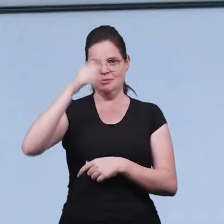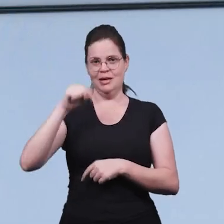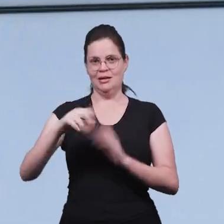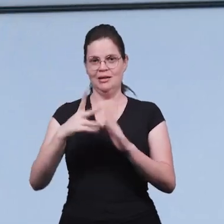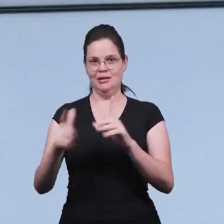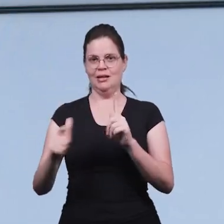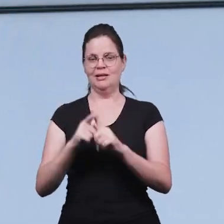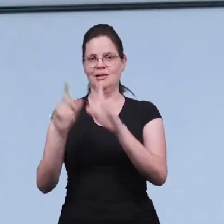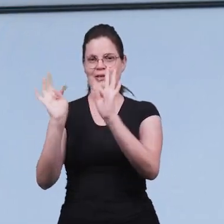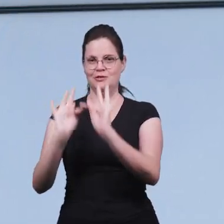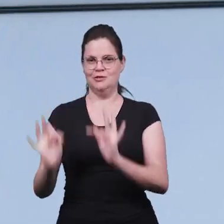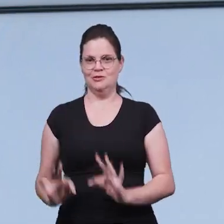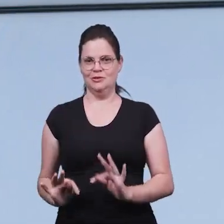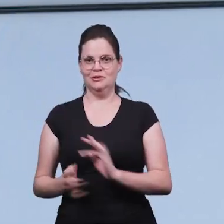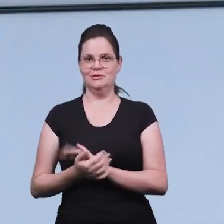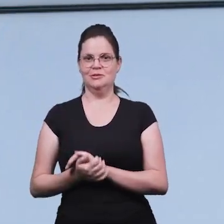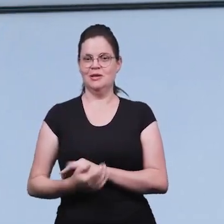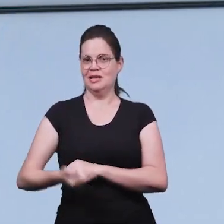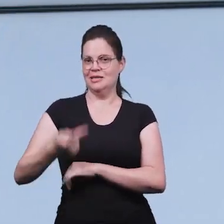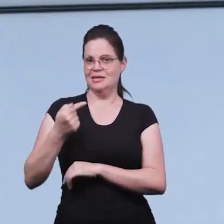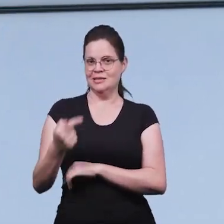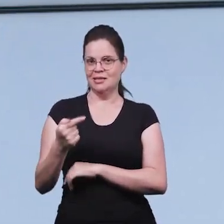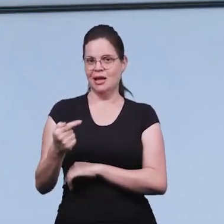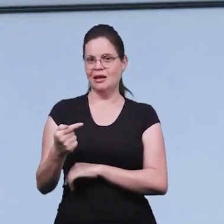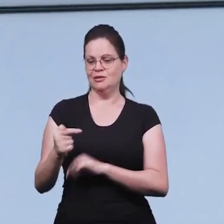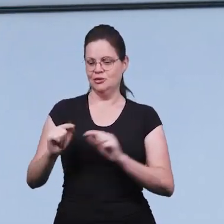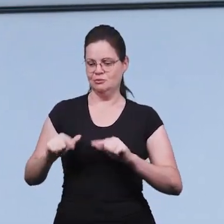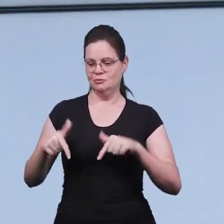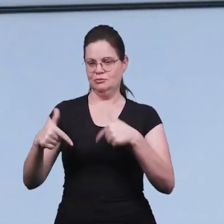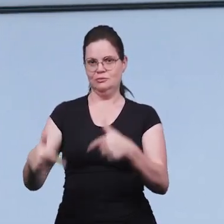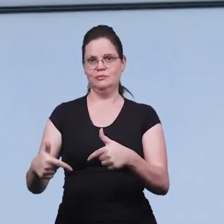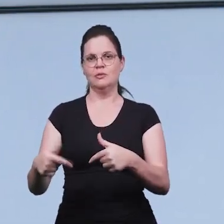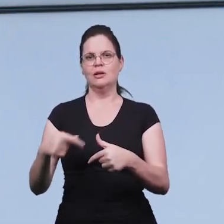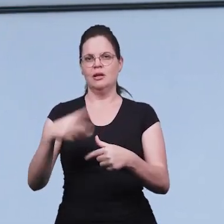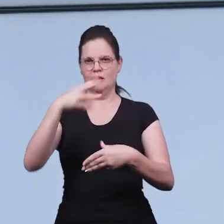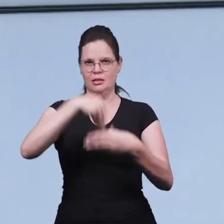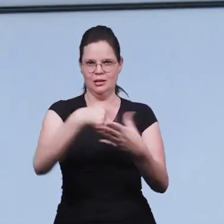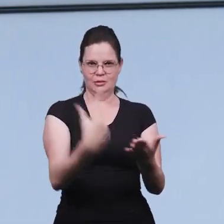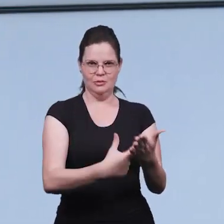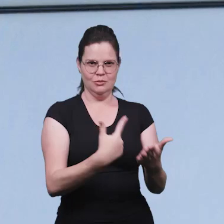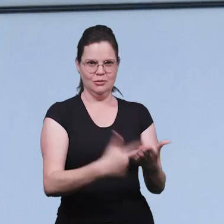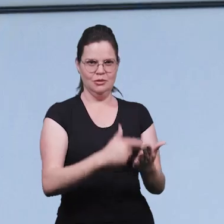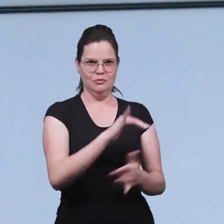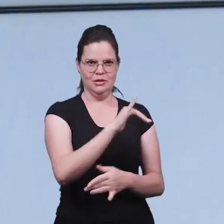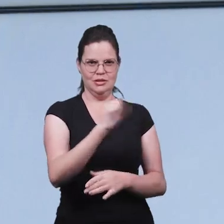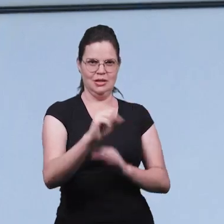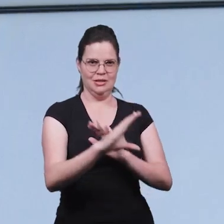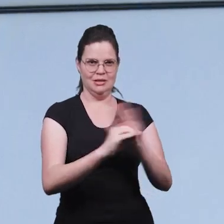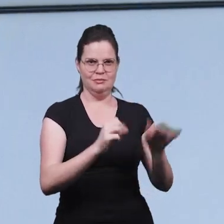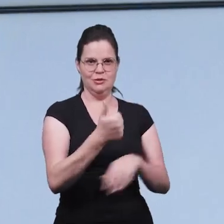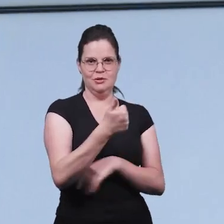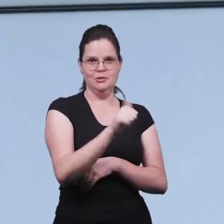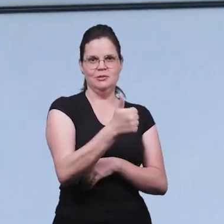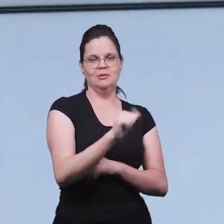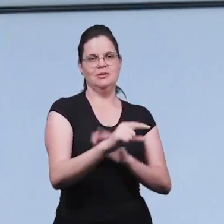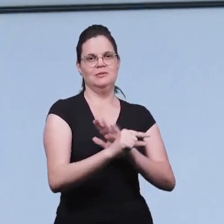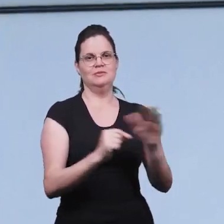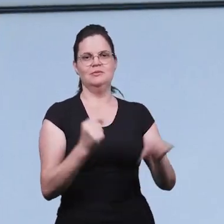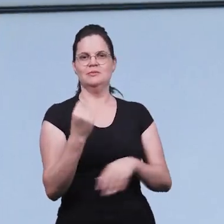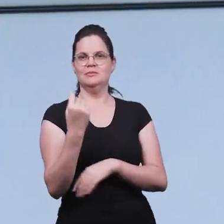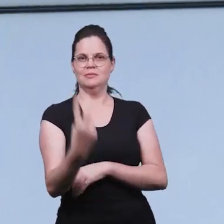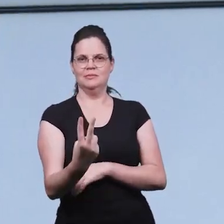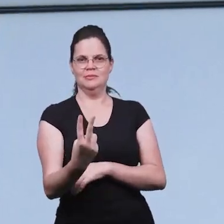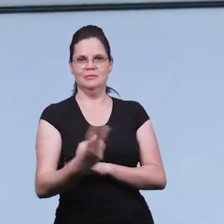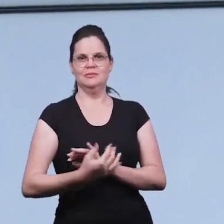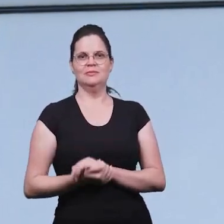de Tiatira. Essas 7 operações, no livro do profeta Isaías, você lê no capítulo 11, verso 2, essa